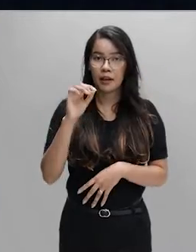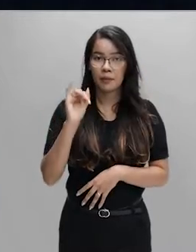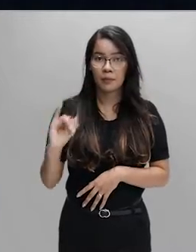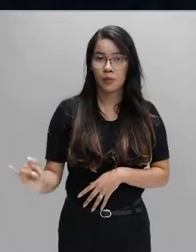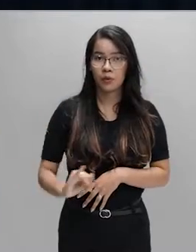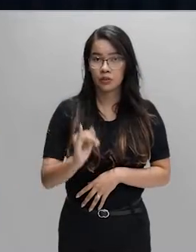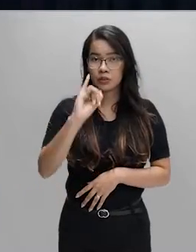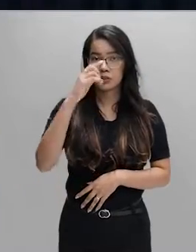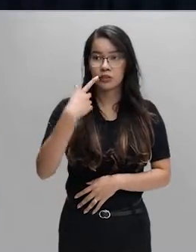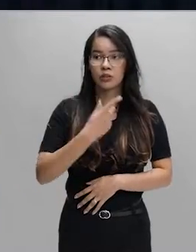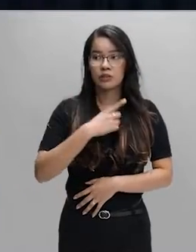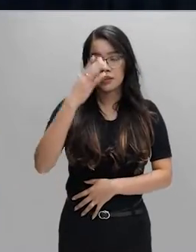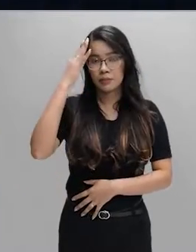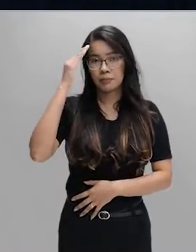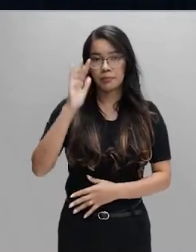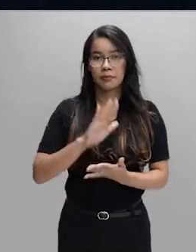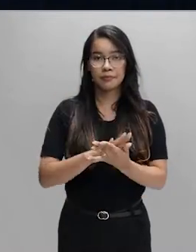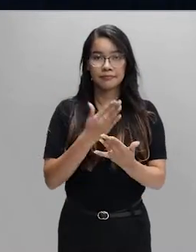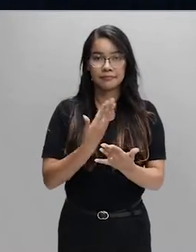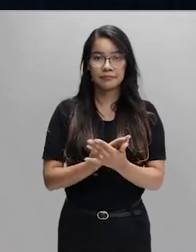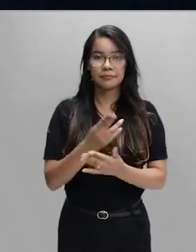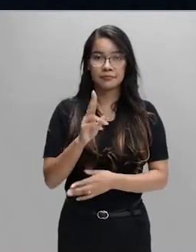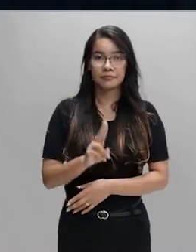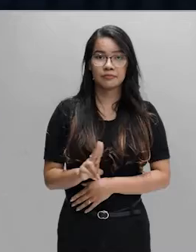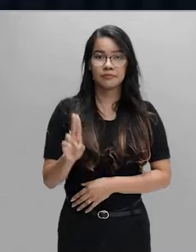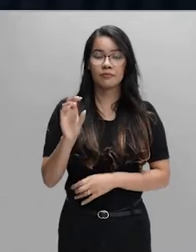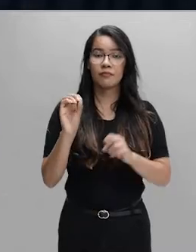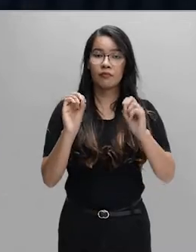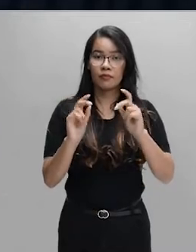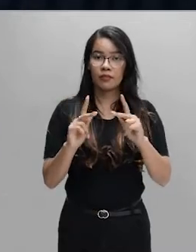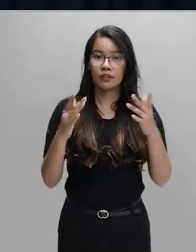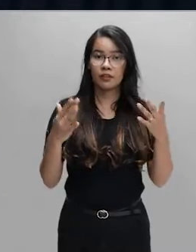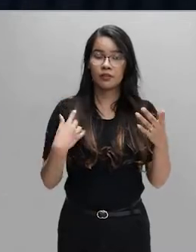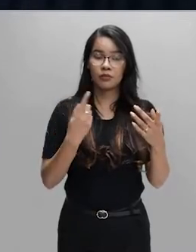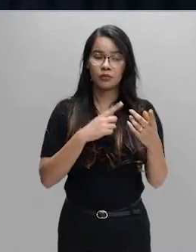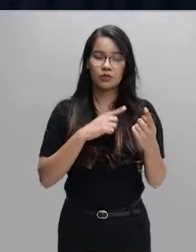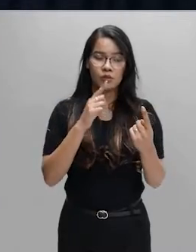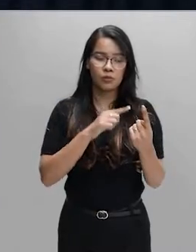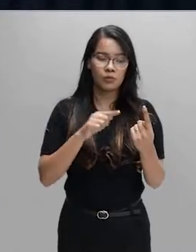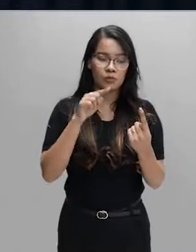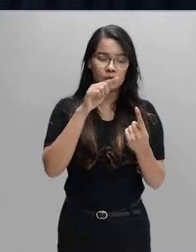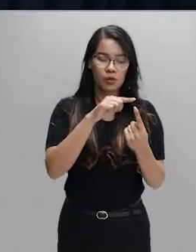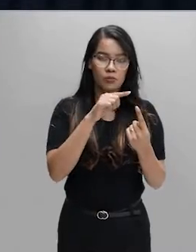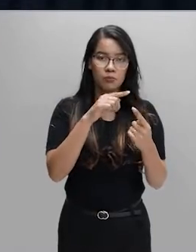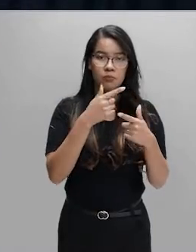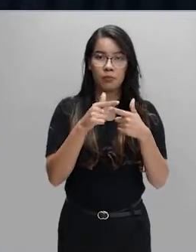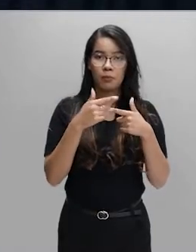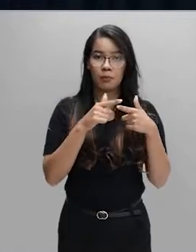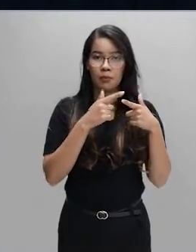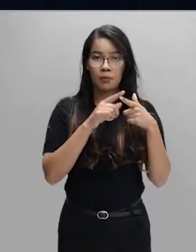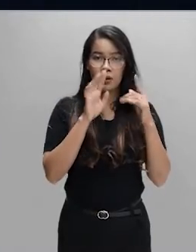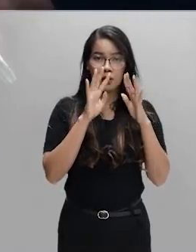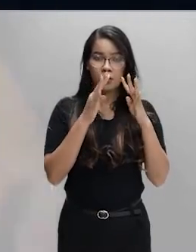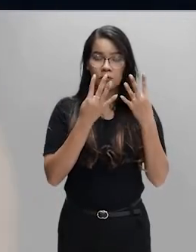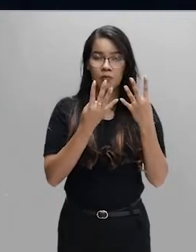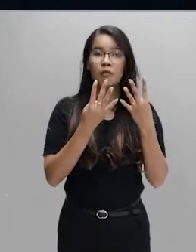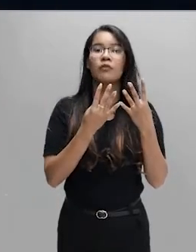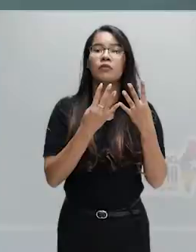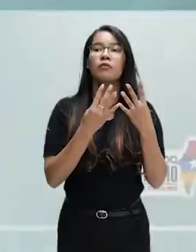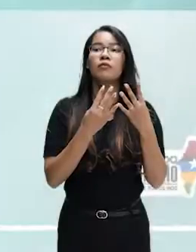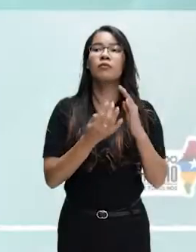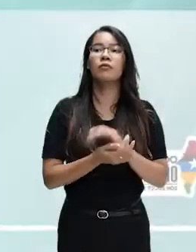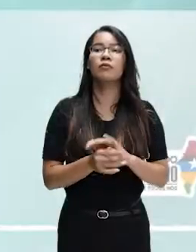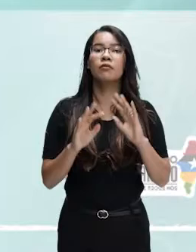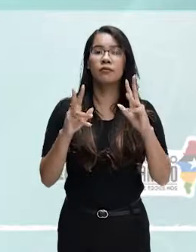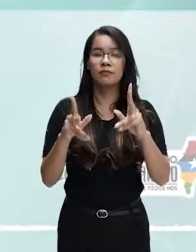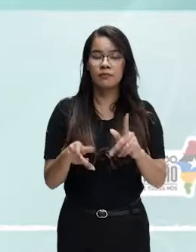esses instrumentos aí, ok? Então, o objetivo da gente hoje é resolver problemas envolvendo gráficos, tabelas, gráficos